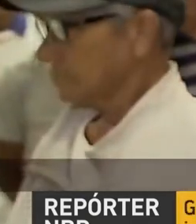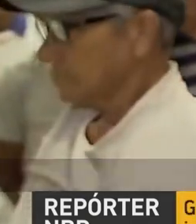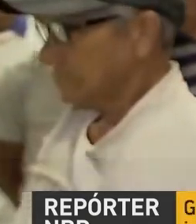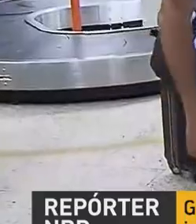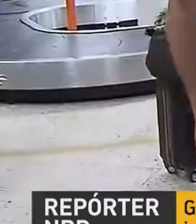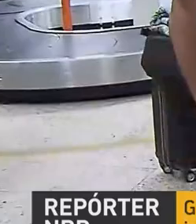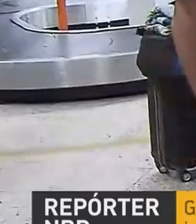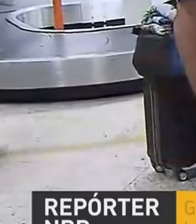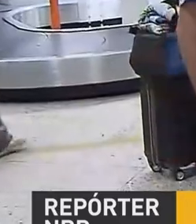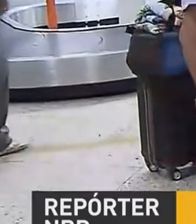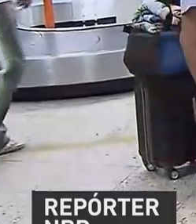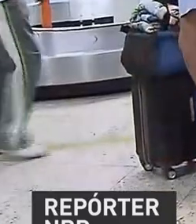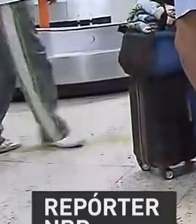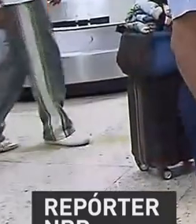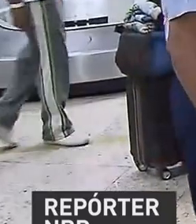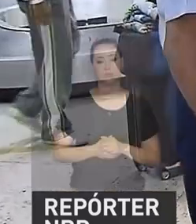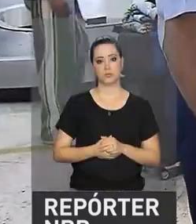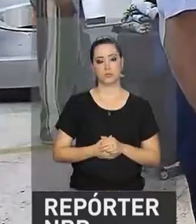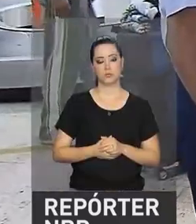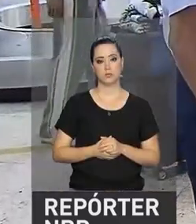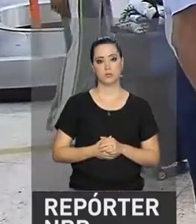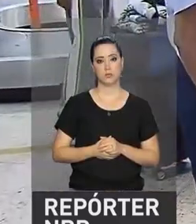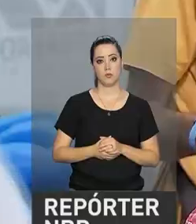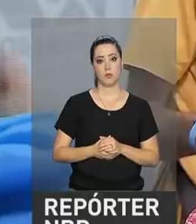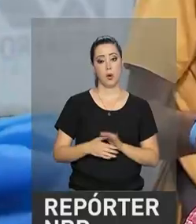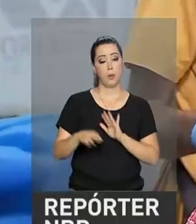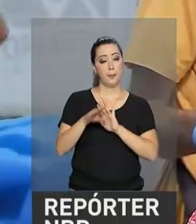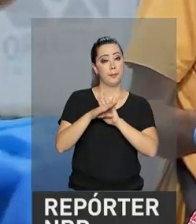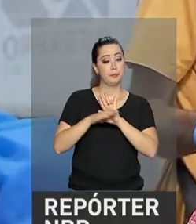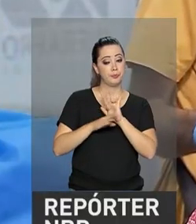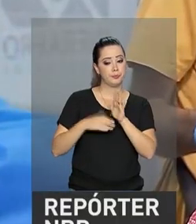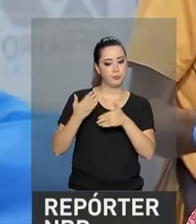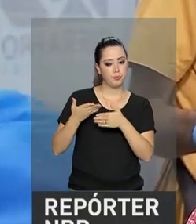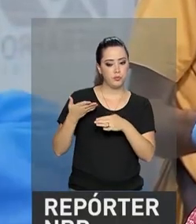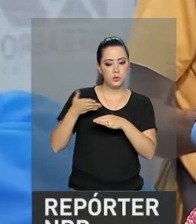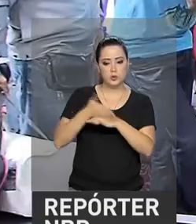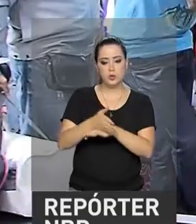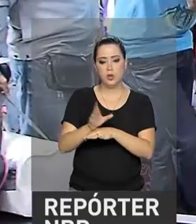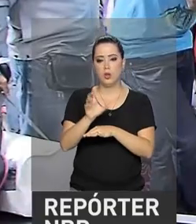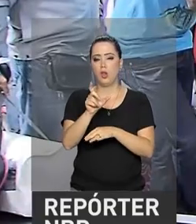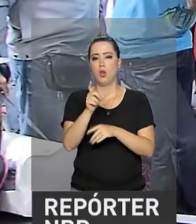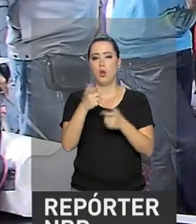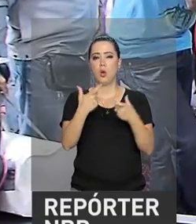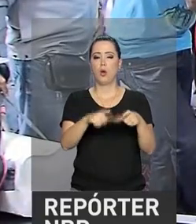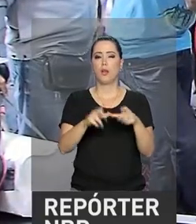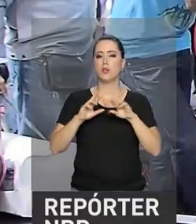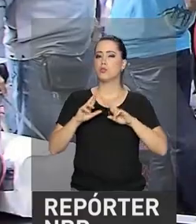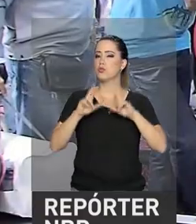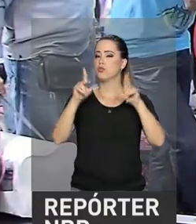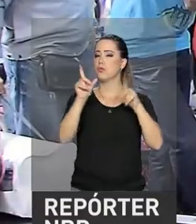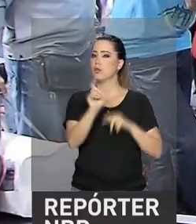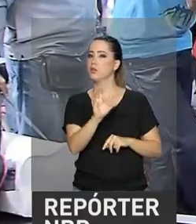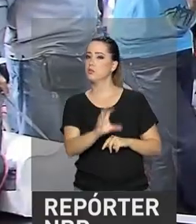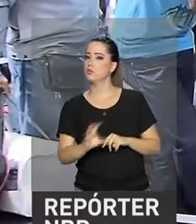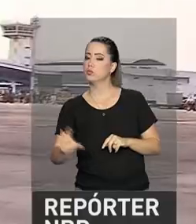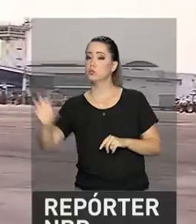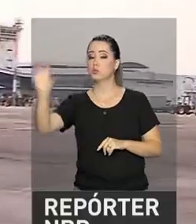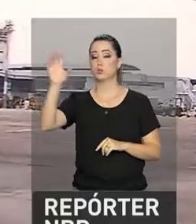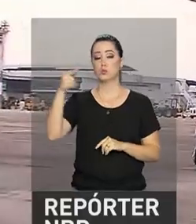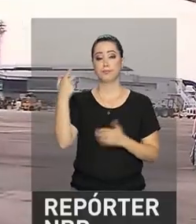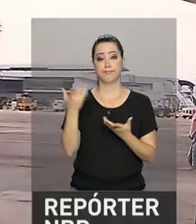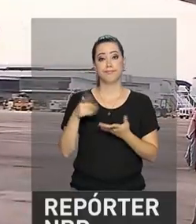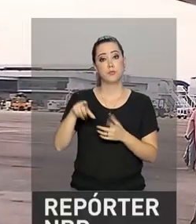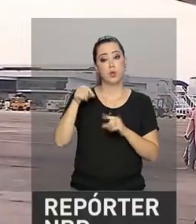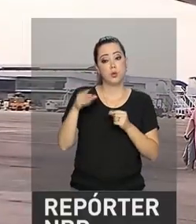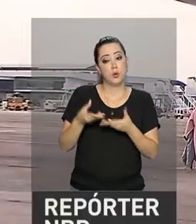nível mundial. Chamado de processo de interiorização, a transferência dos imigrantes foi a alternativa encontrada pelo governo federal para